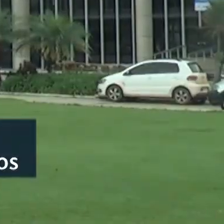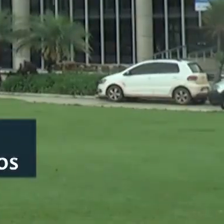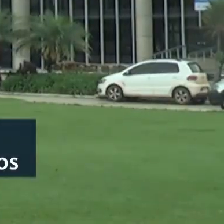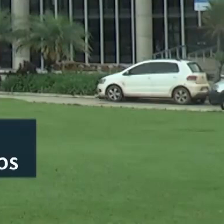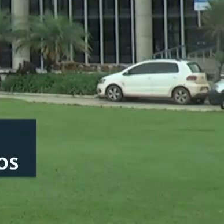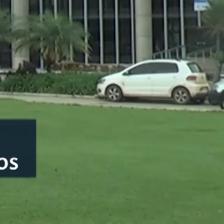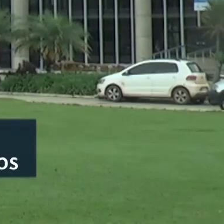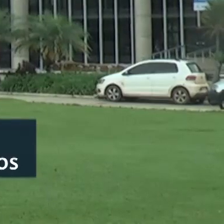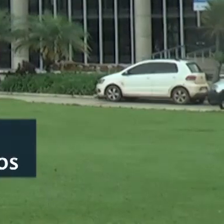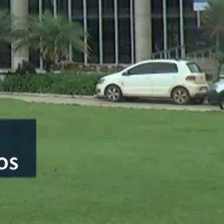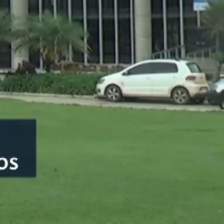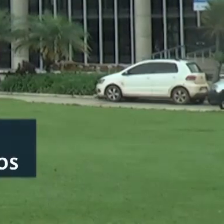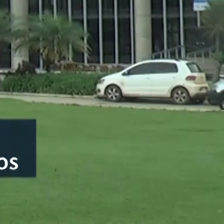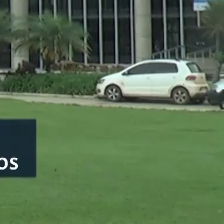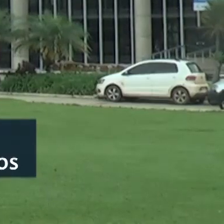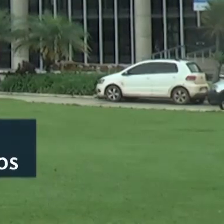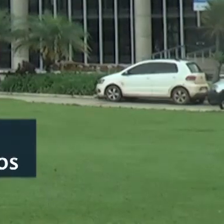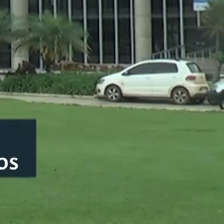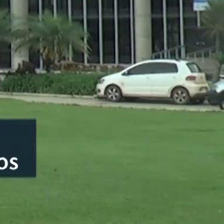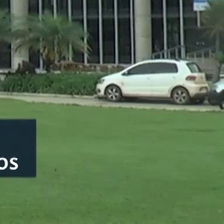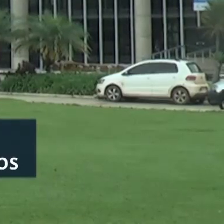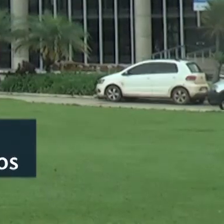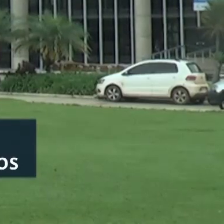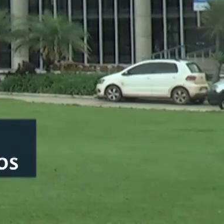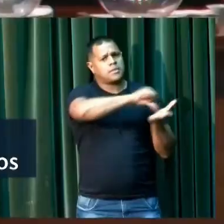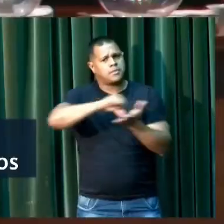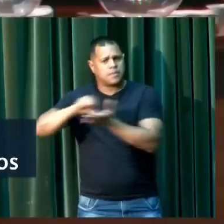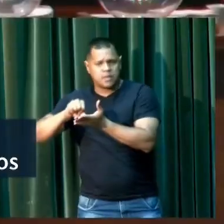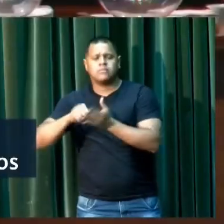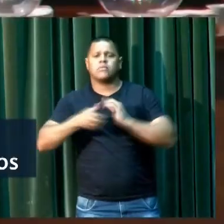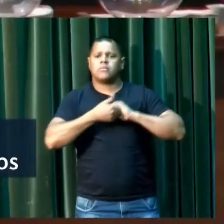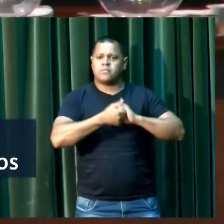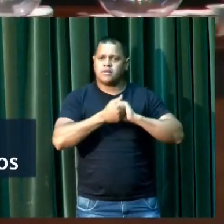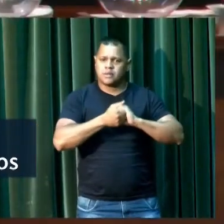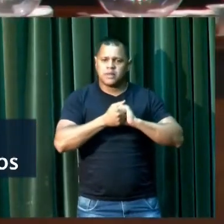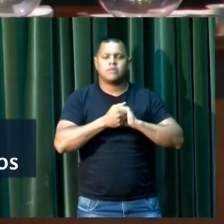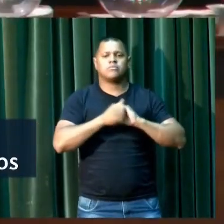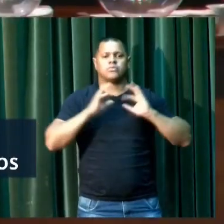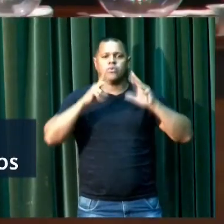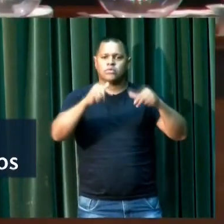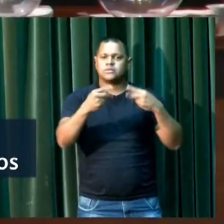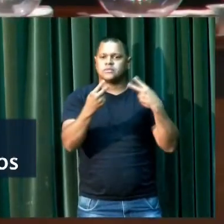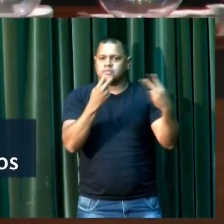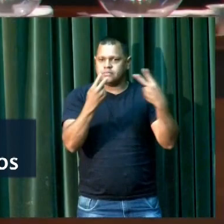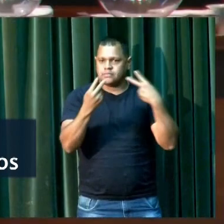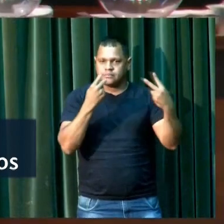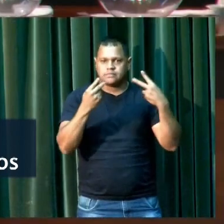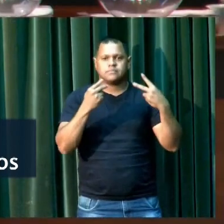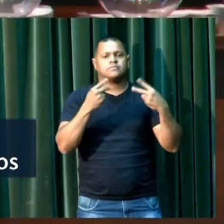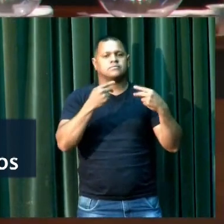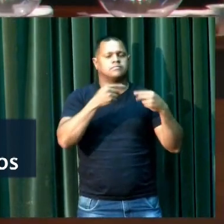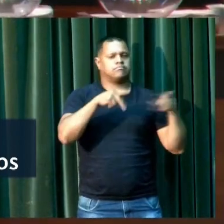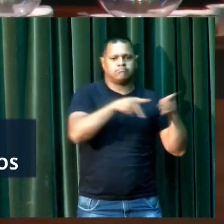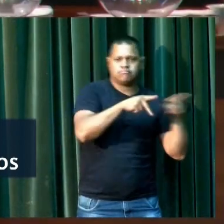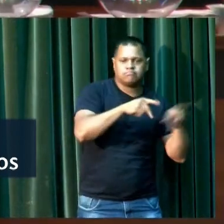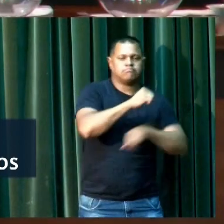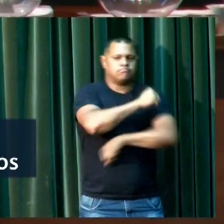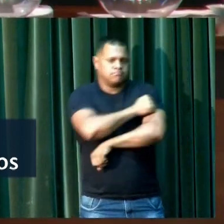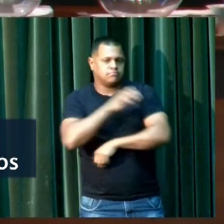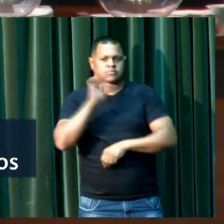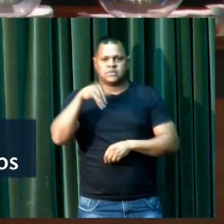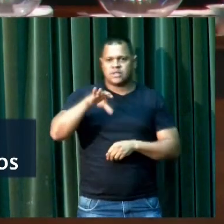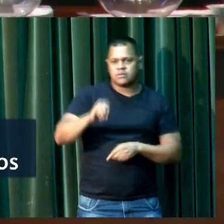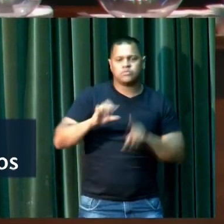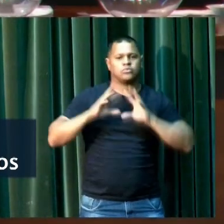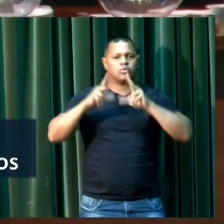campos para quem não tinha acesso à internet em dispositivo a chapa 1 composta pelos professores demétrios da vida da Silva e Regiane nascentes